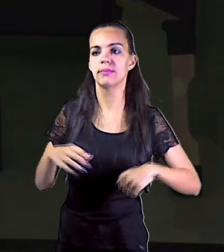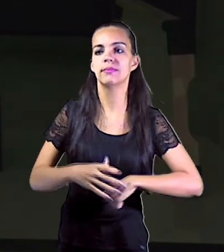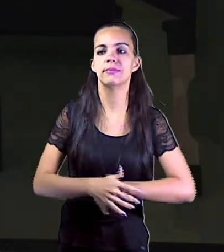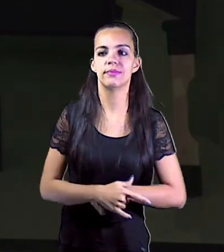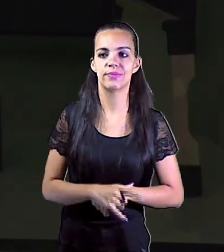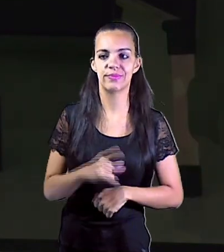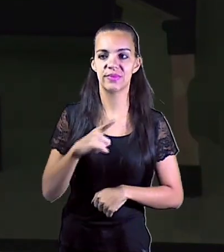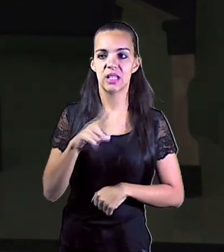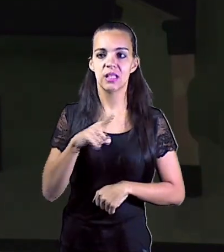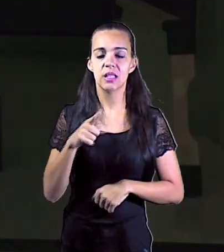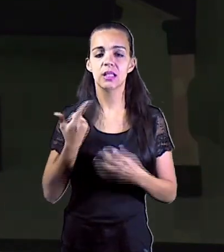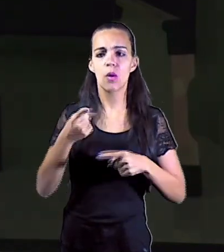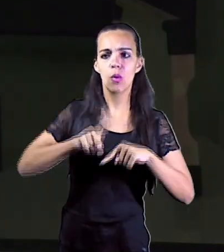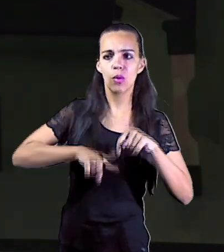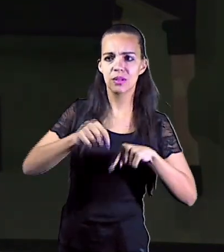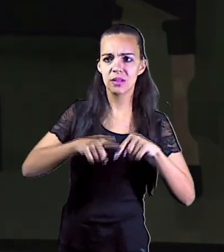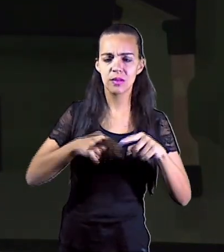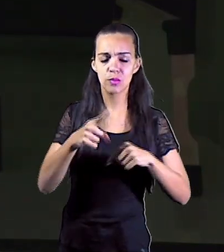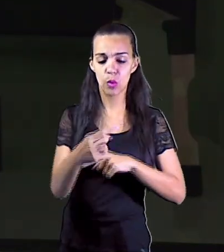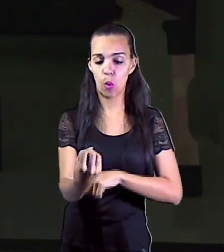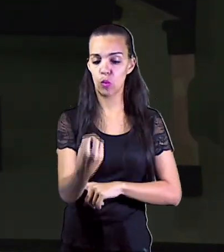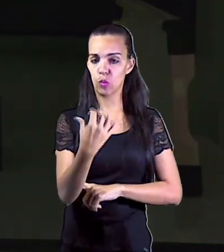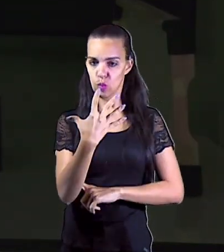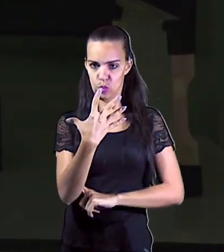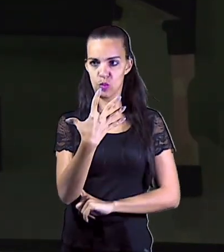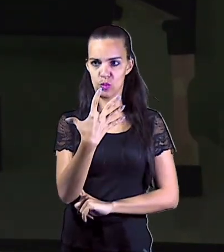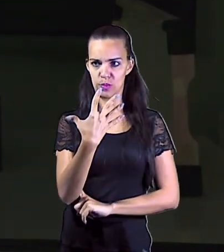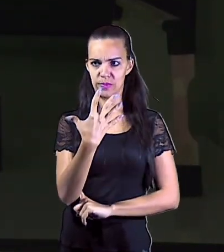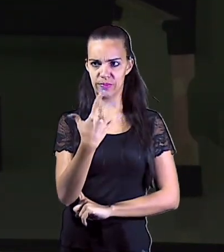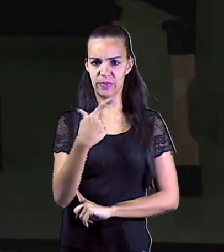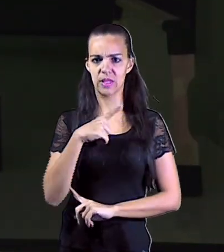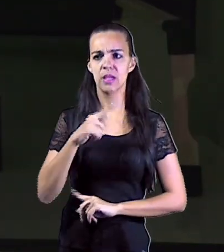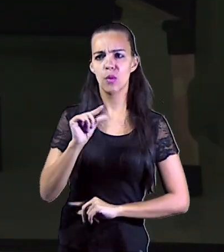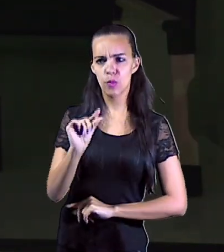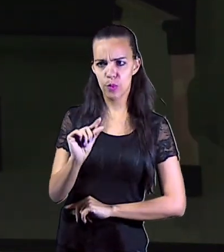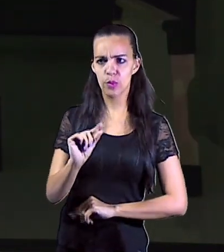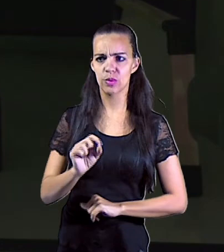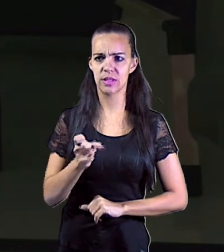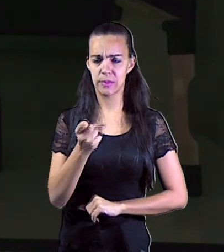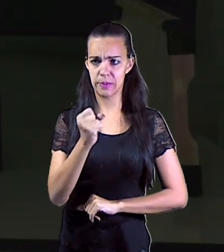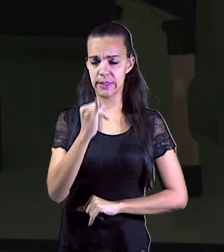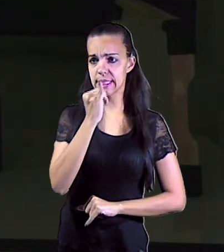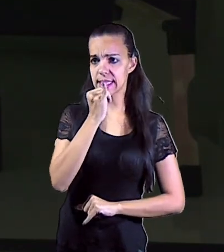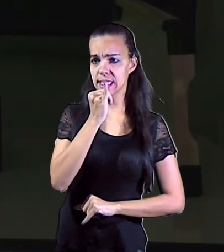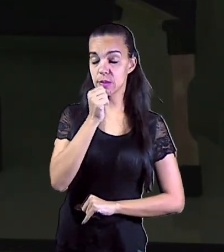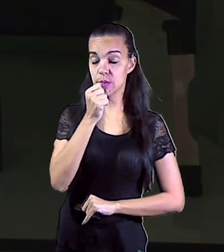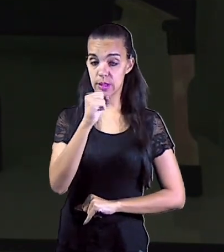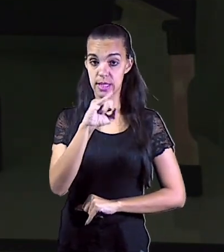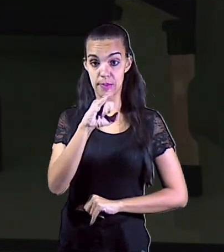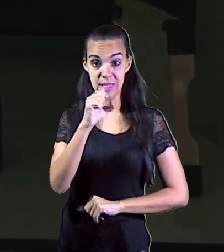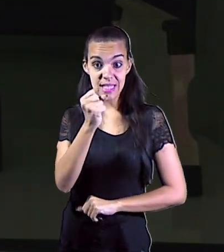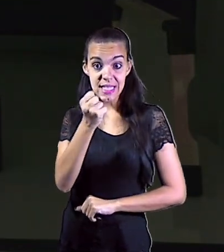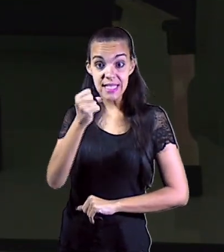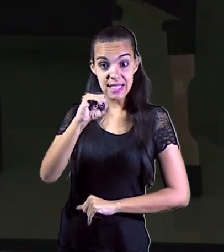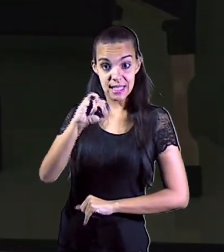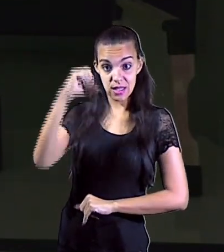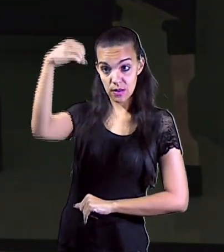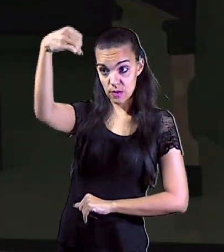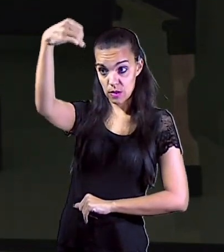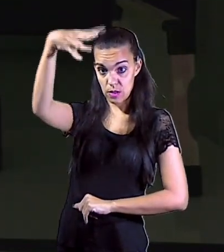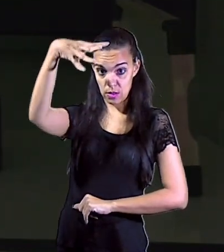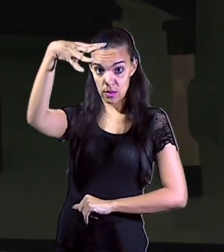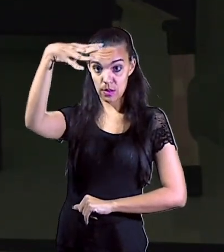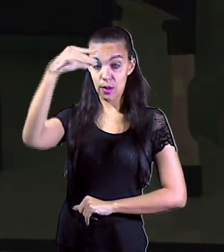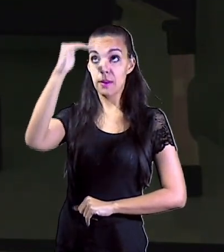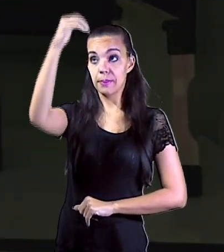do objeto e também do ponto de luz. Se a luz começar a me clarear de cima